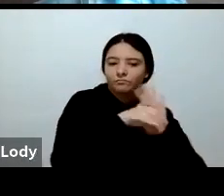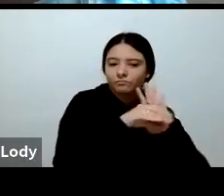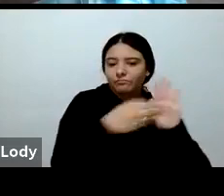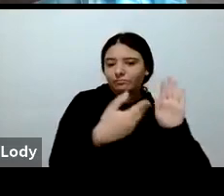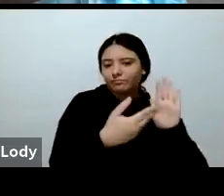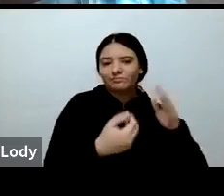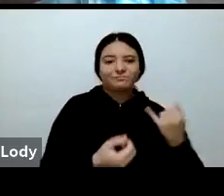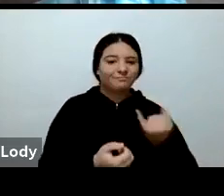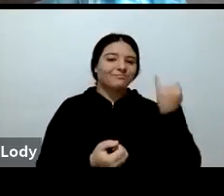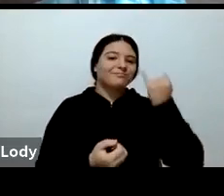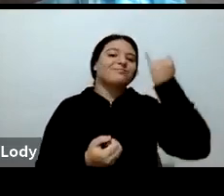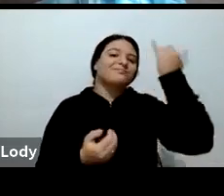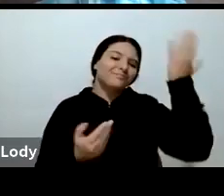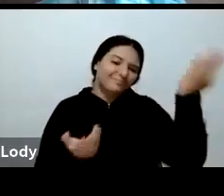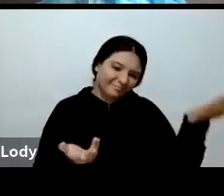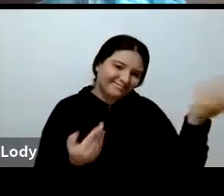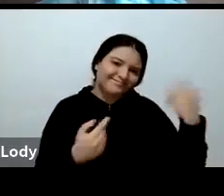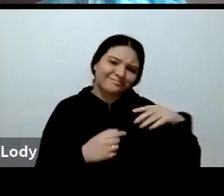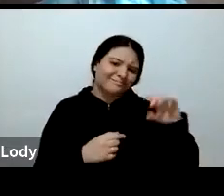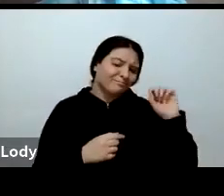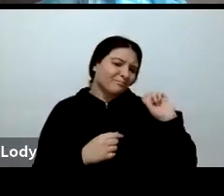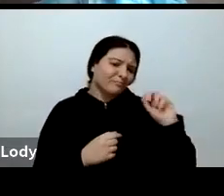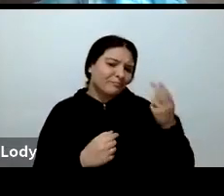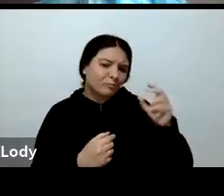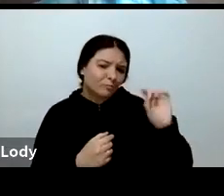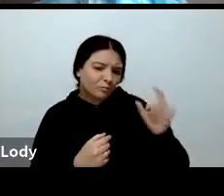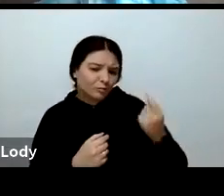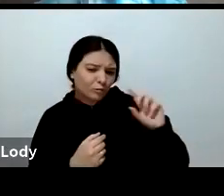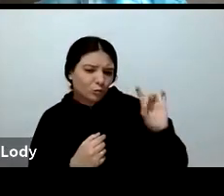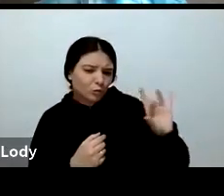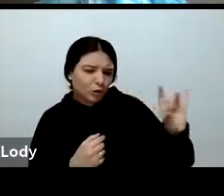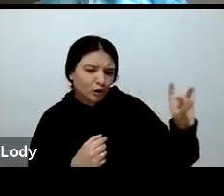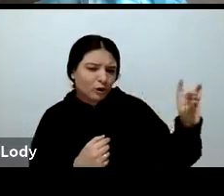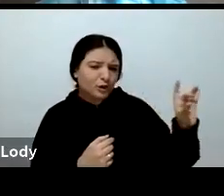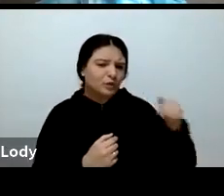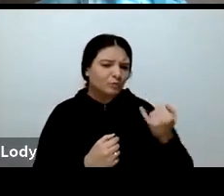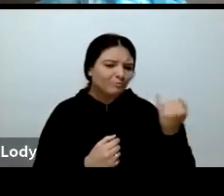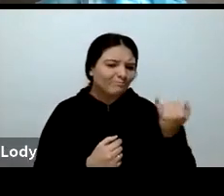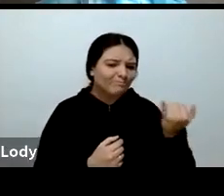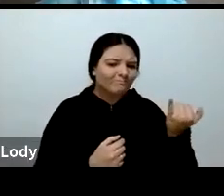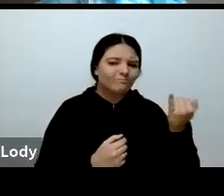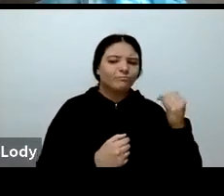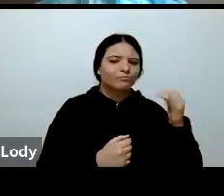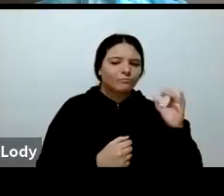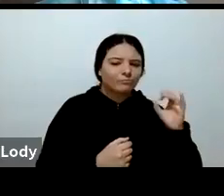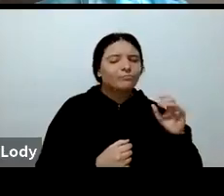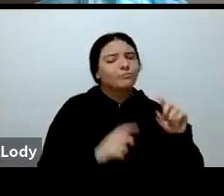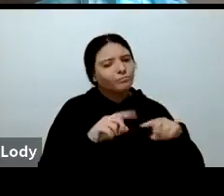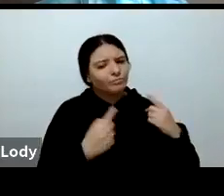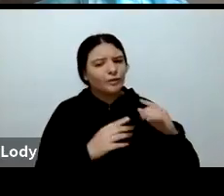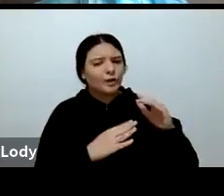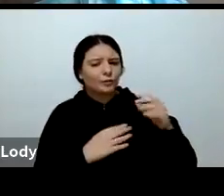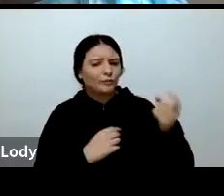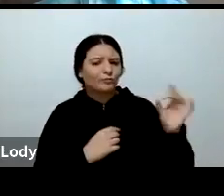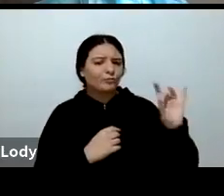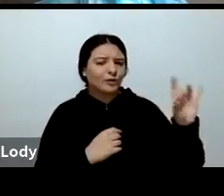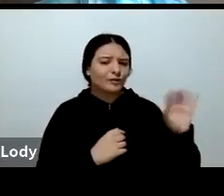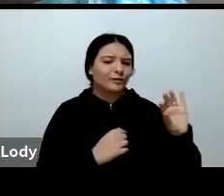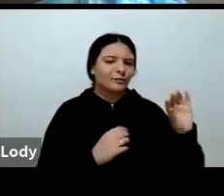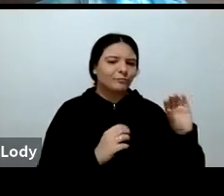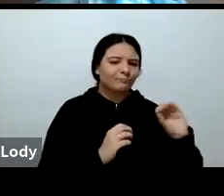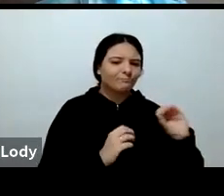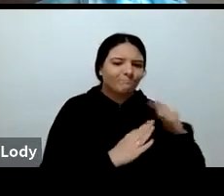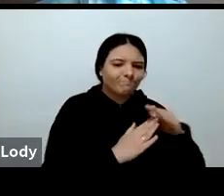por si só também é insuficiente, né? Então, eu estou pensando assim, que o nosso desafio, né, talvez